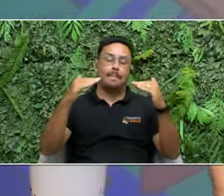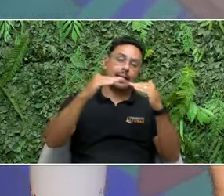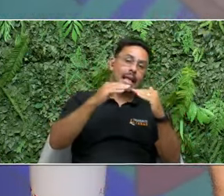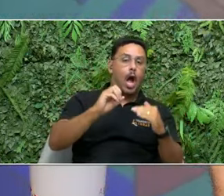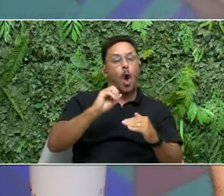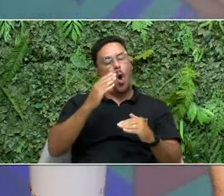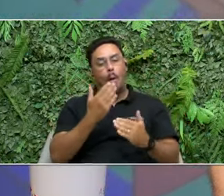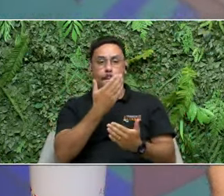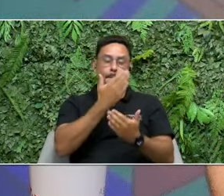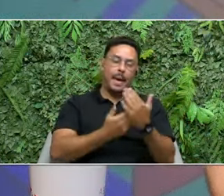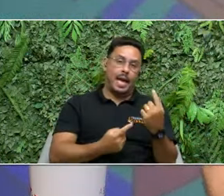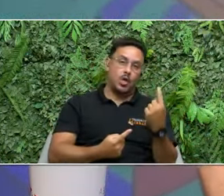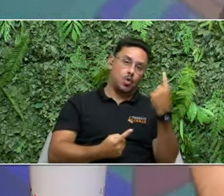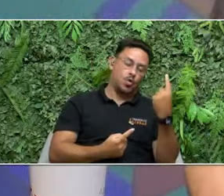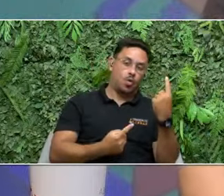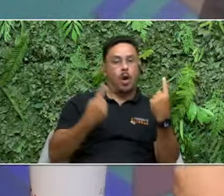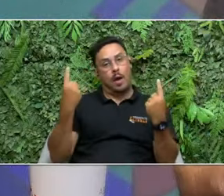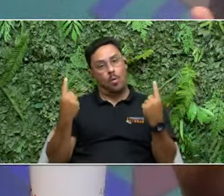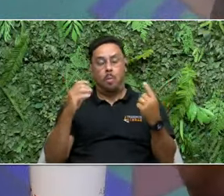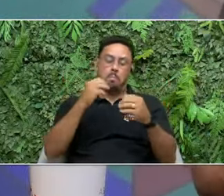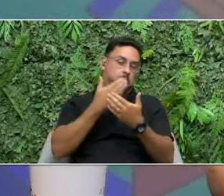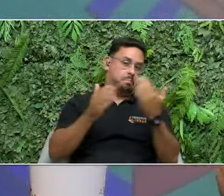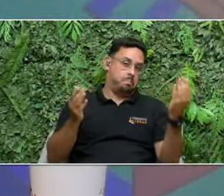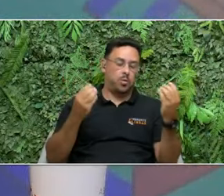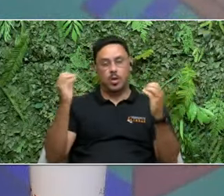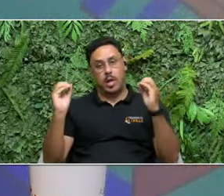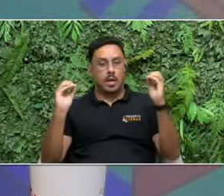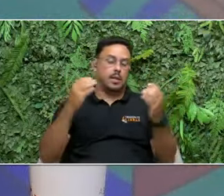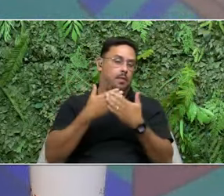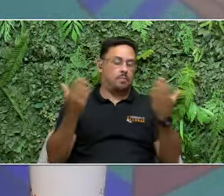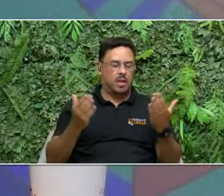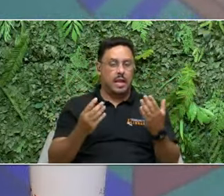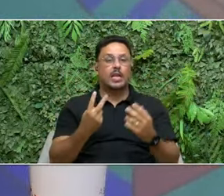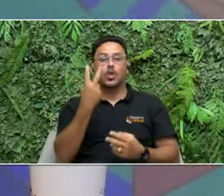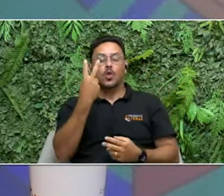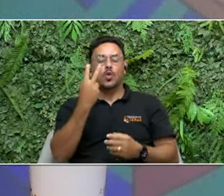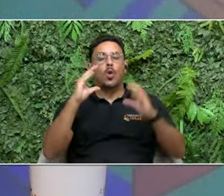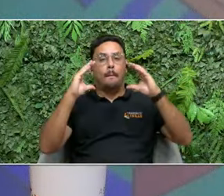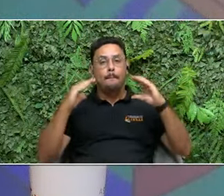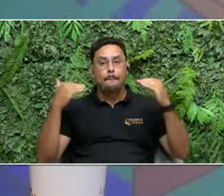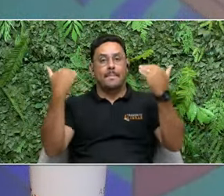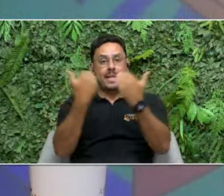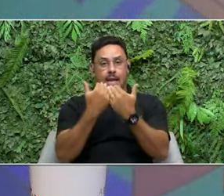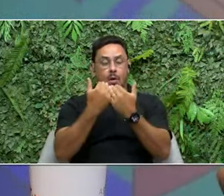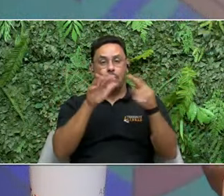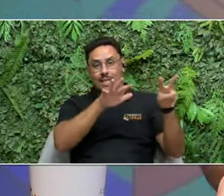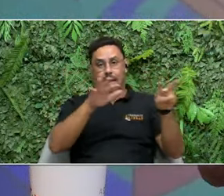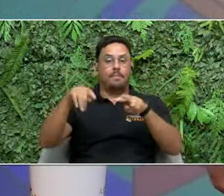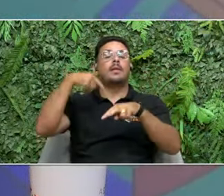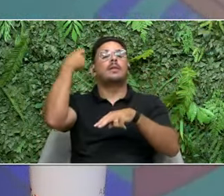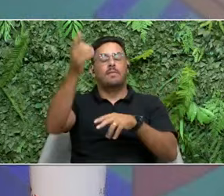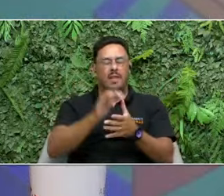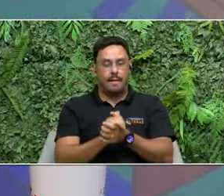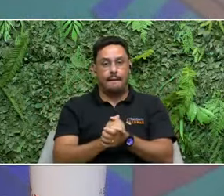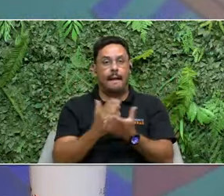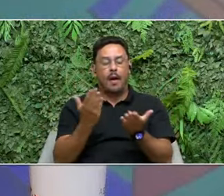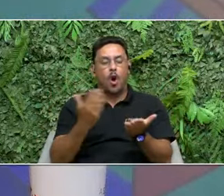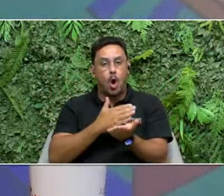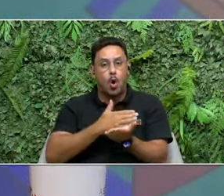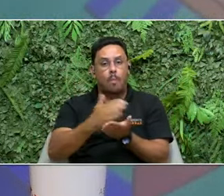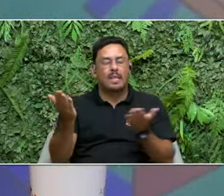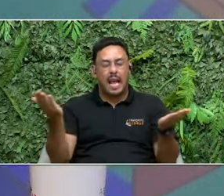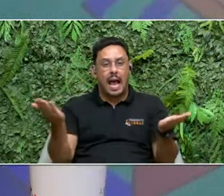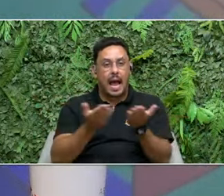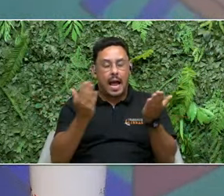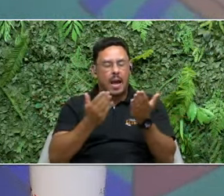mesma diferença de gols e joga a segunda partida que será no Mineirão na semana que vem vamos começar o nosso